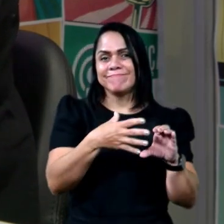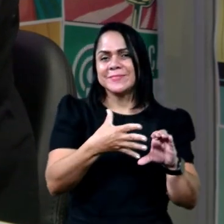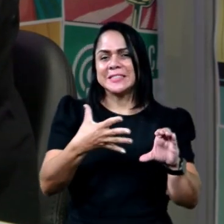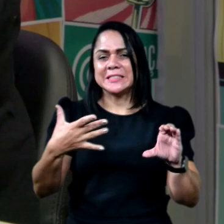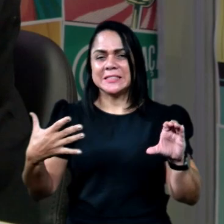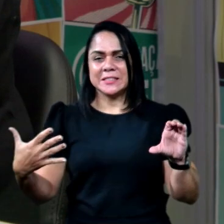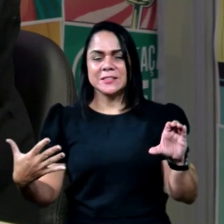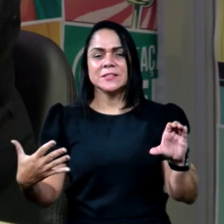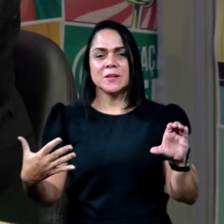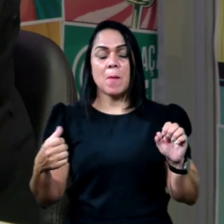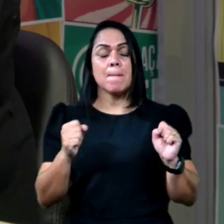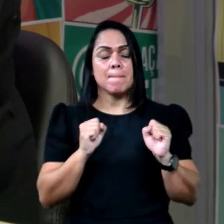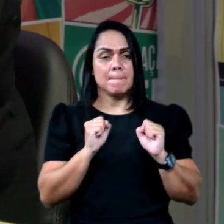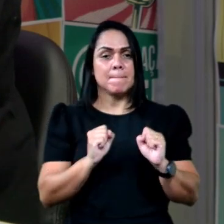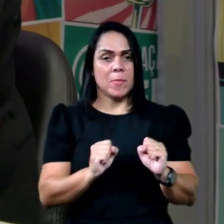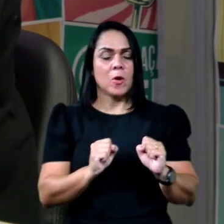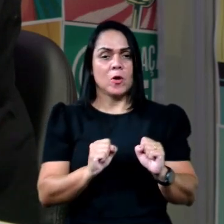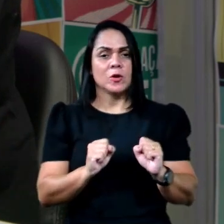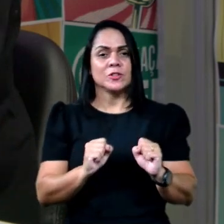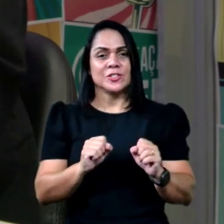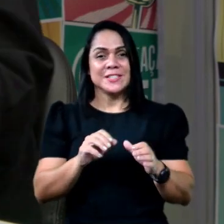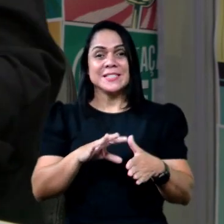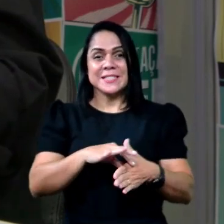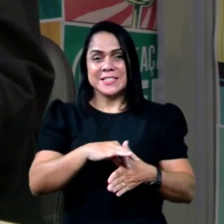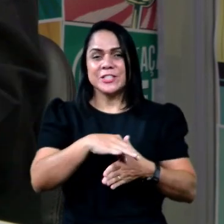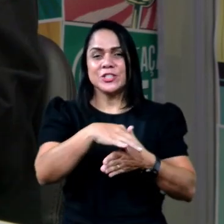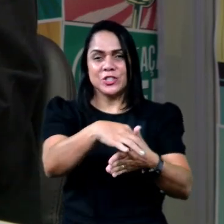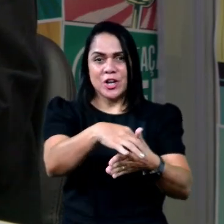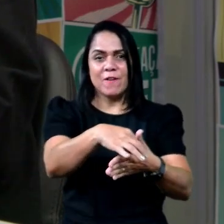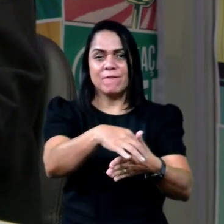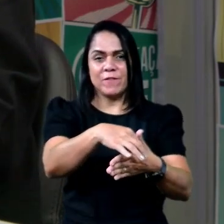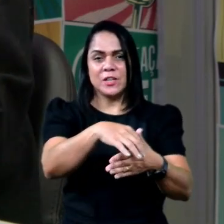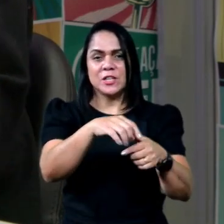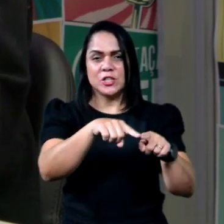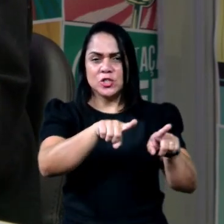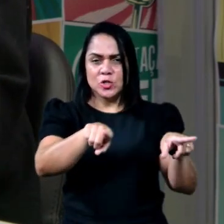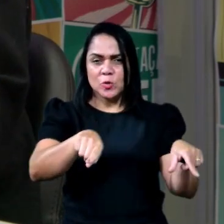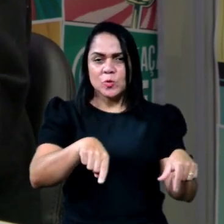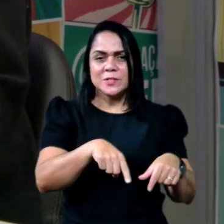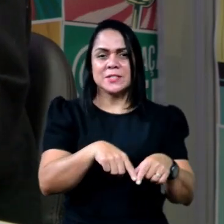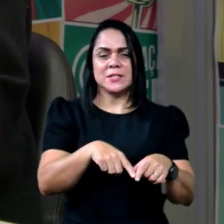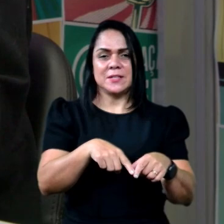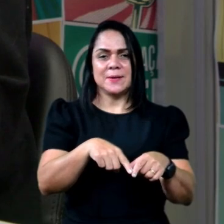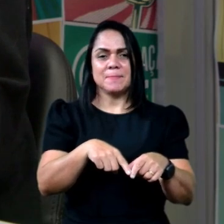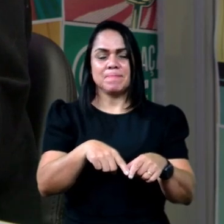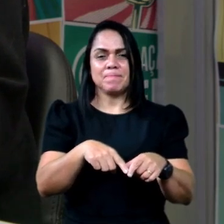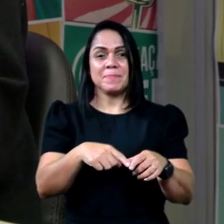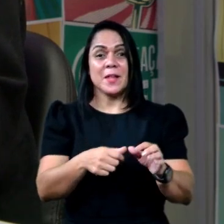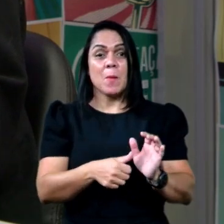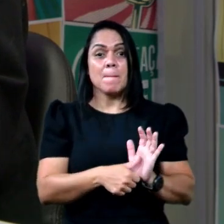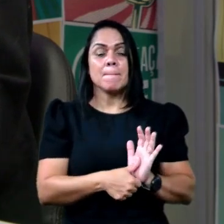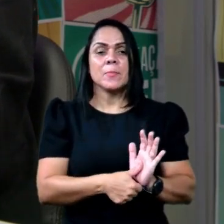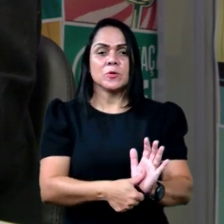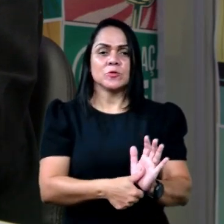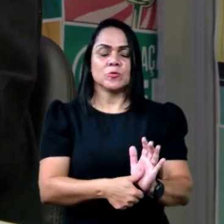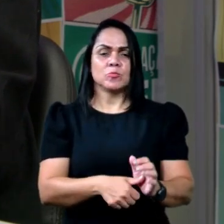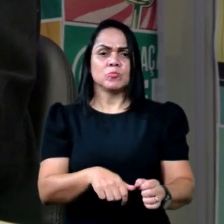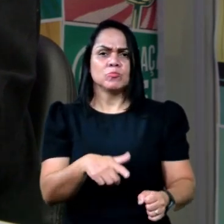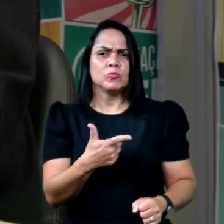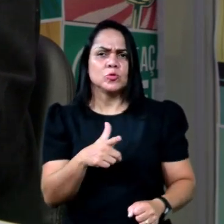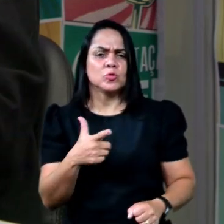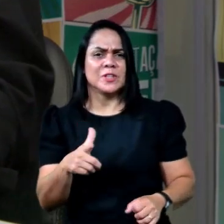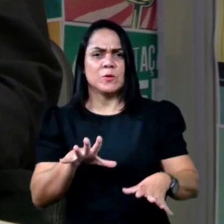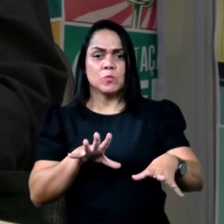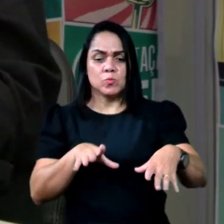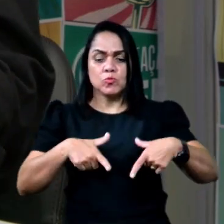ser um chefe de cozinha, sendo que chefe é uma posição. Ele não recebe um diploma de chefe.